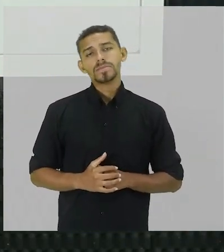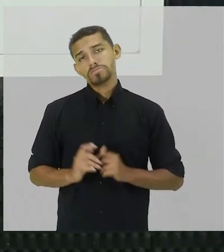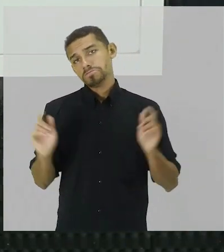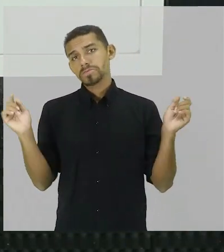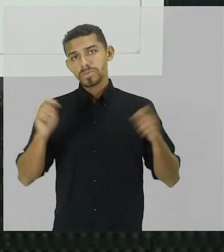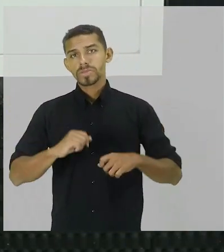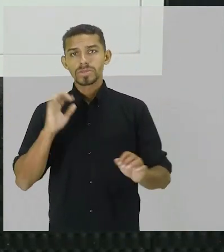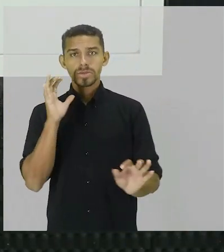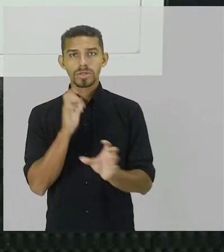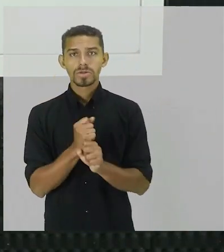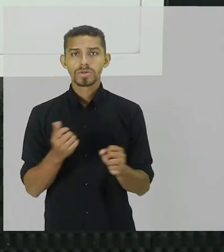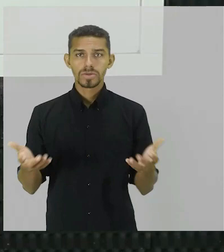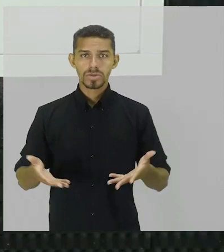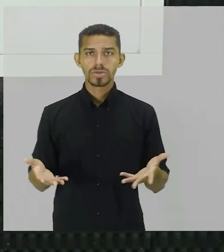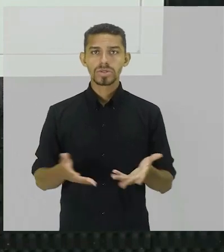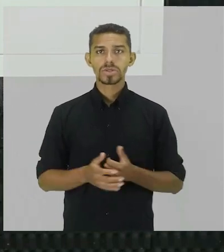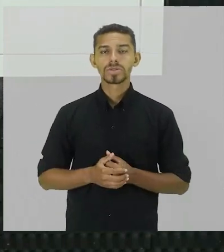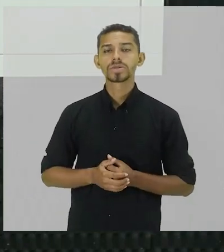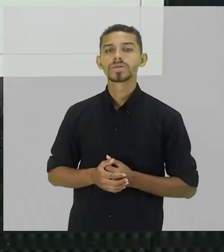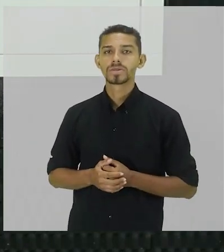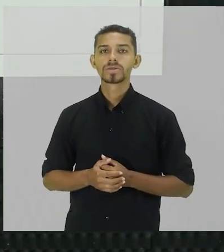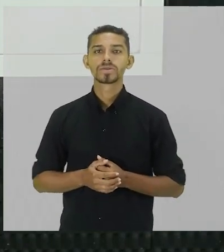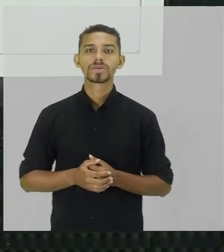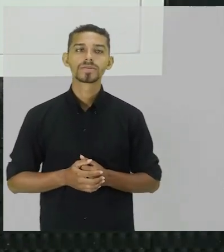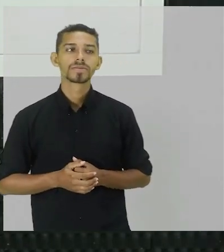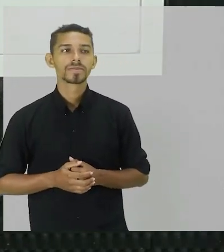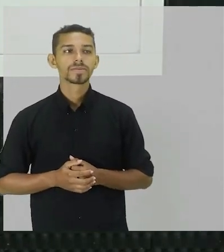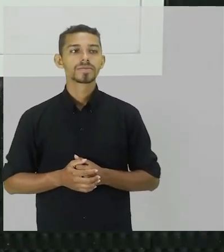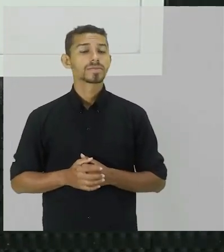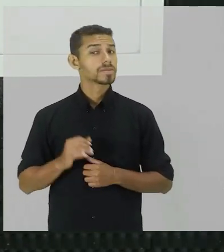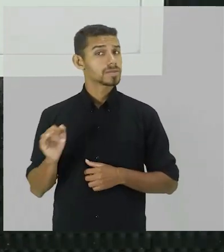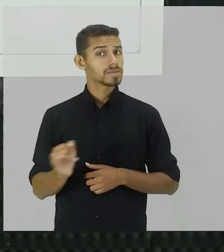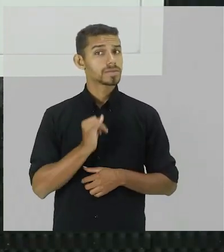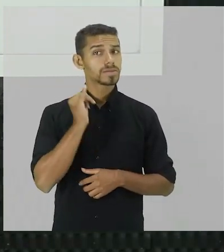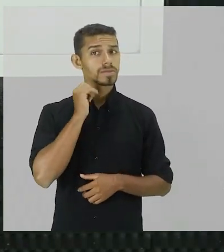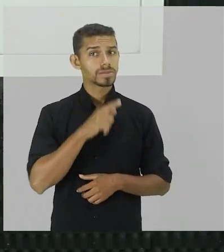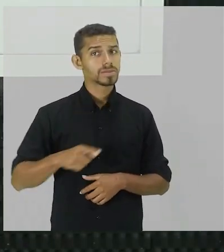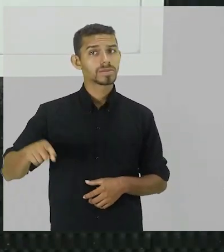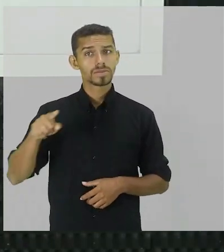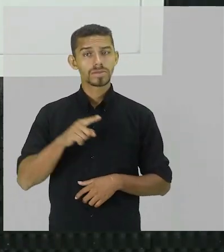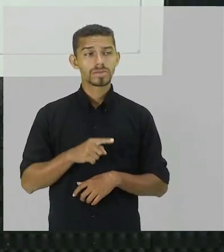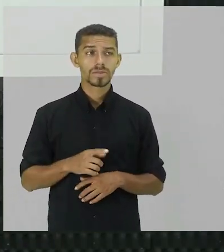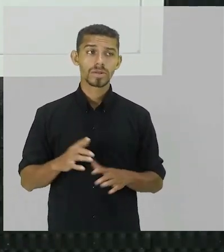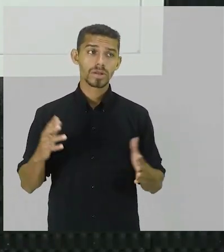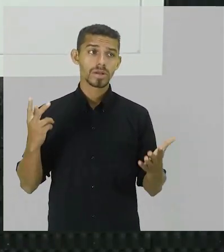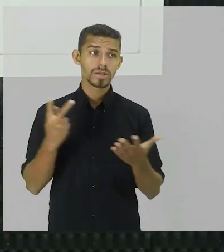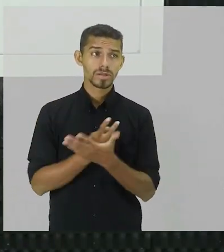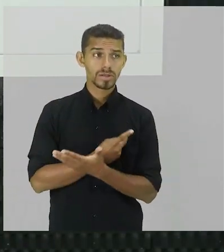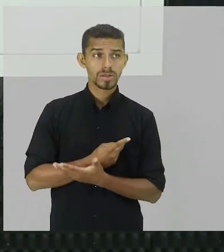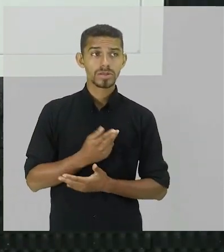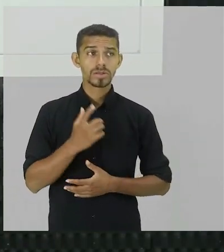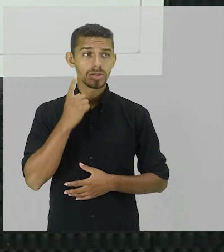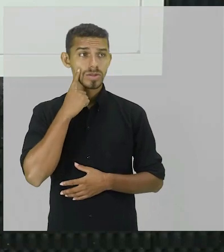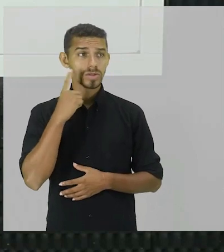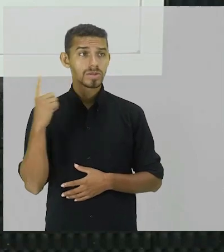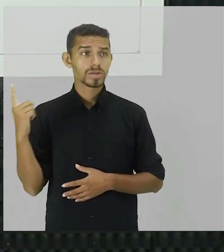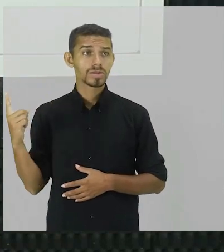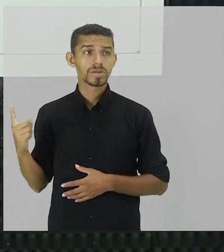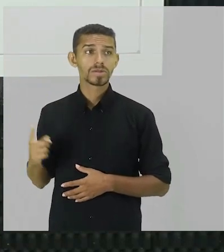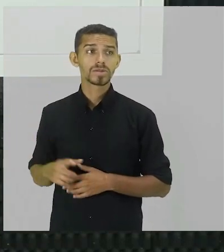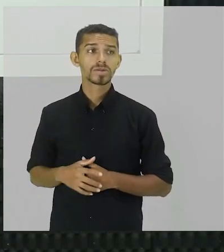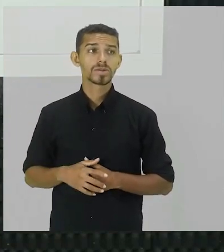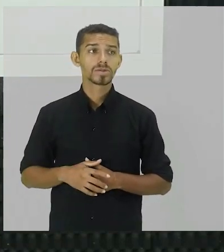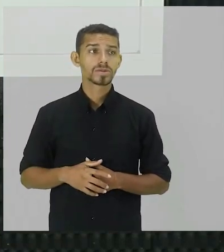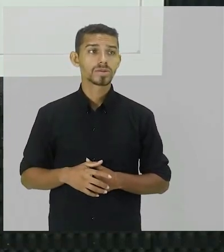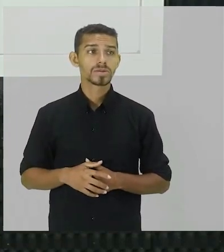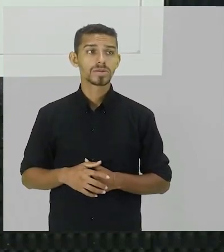poder calcular aqui, né, turminha? Agora, olha só, interessante que eu já estava cometendo um erro aqui muito comum. Eu acho